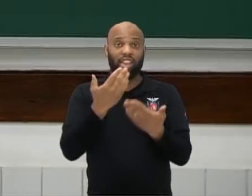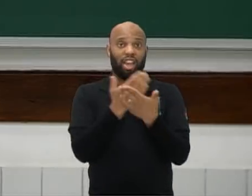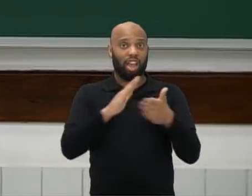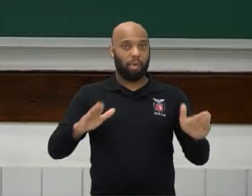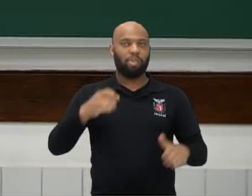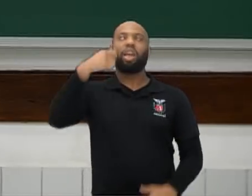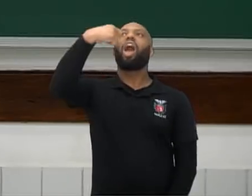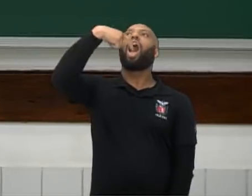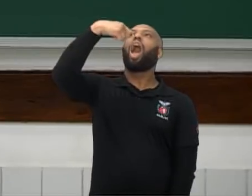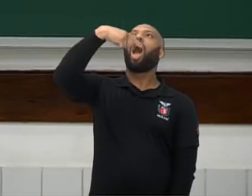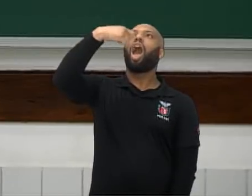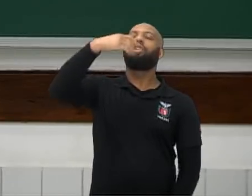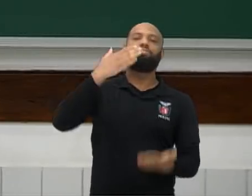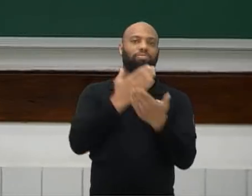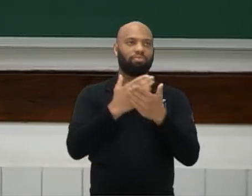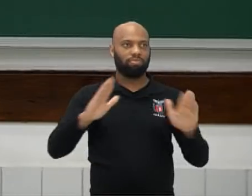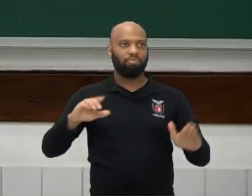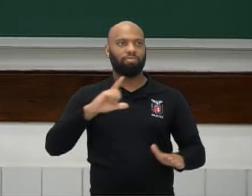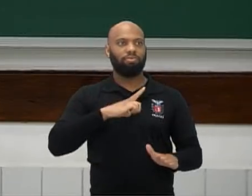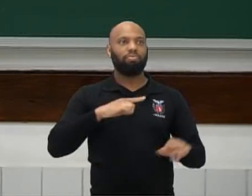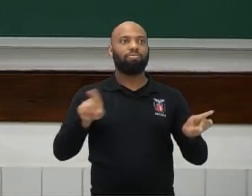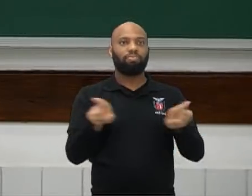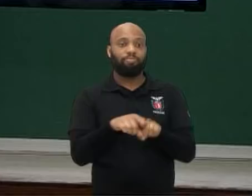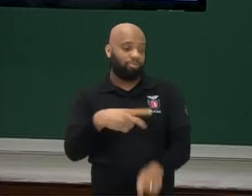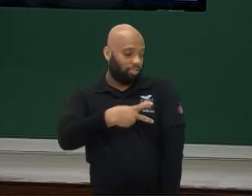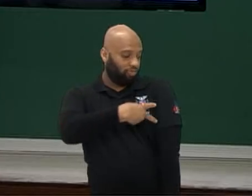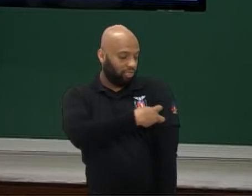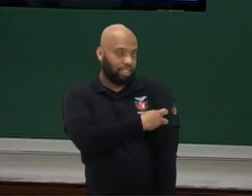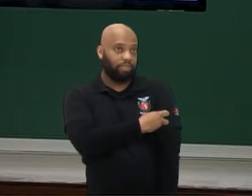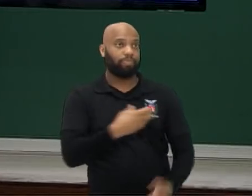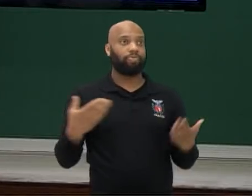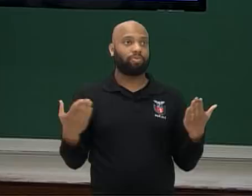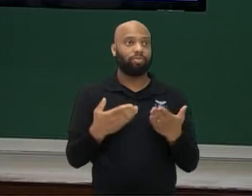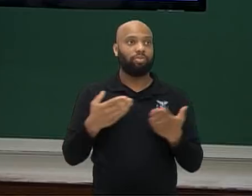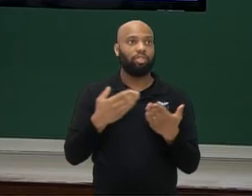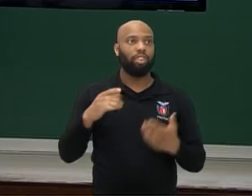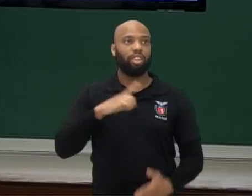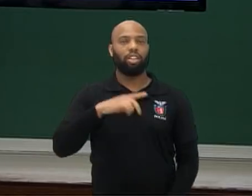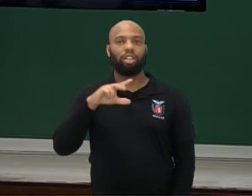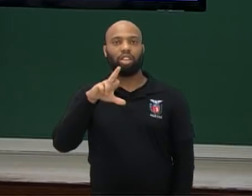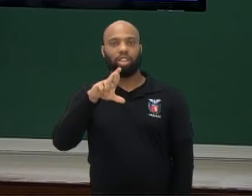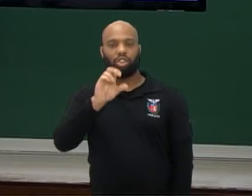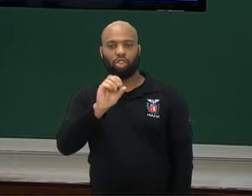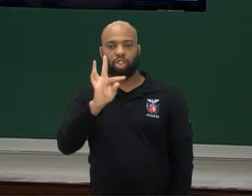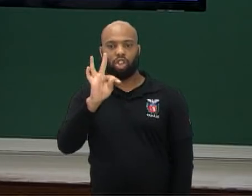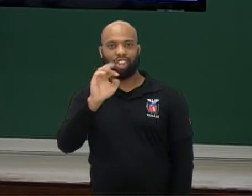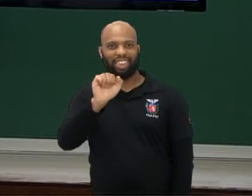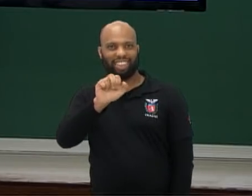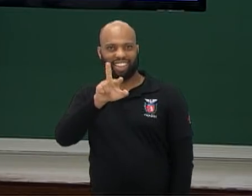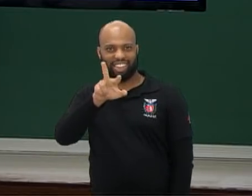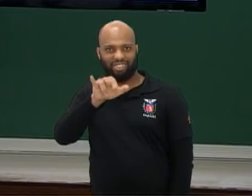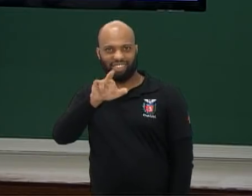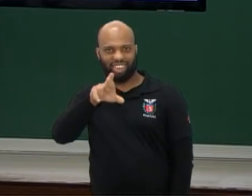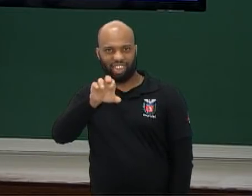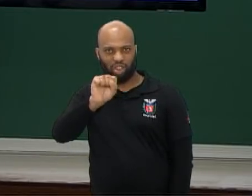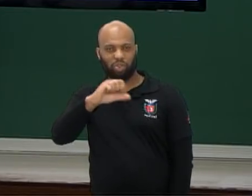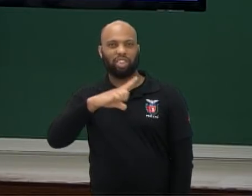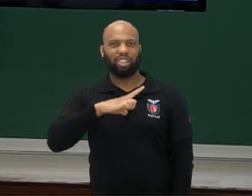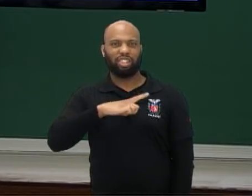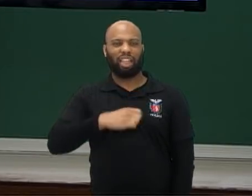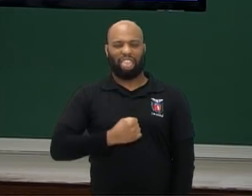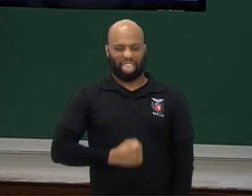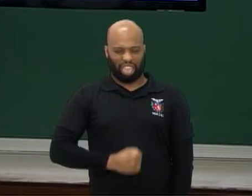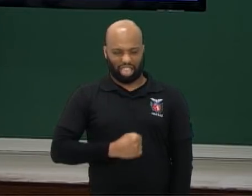Gotinha? Então, tem vacina. Para o rotavírus, que é aquela infecção estomacal, diarreia,